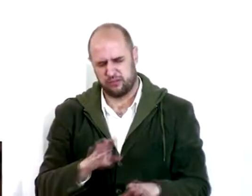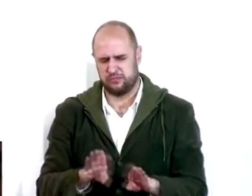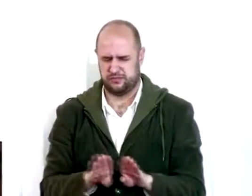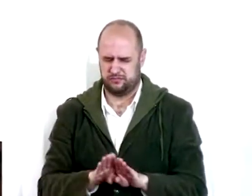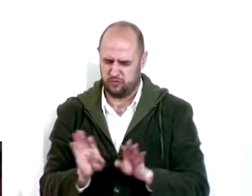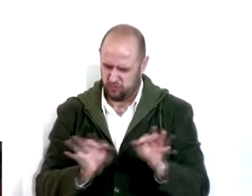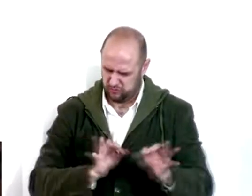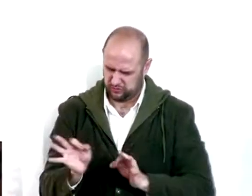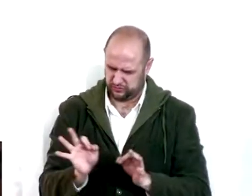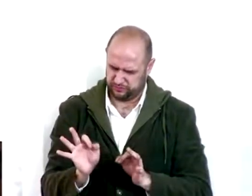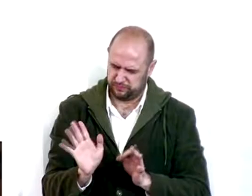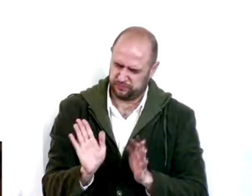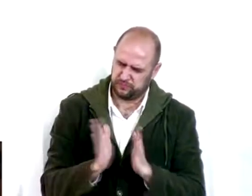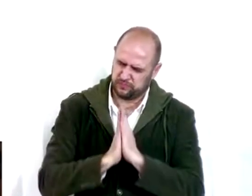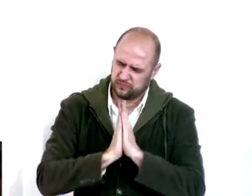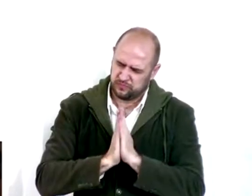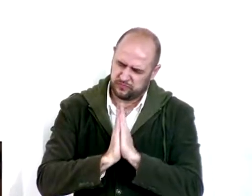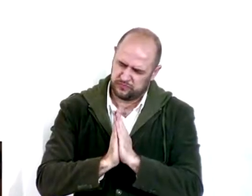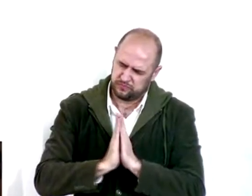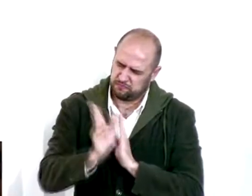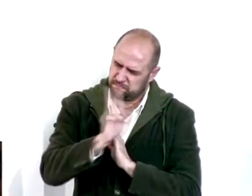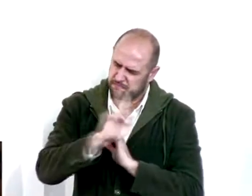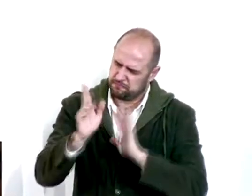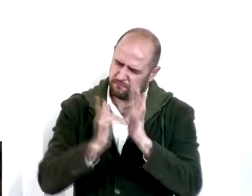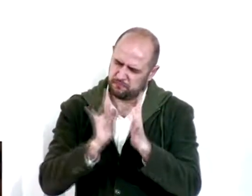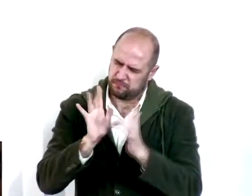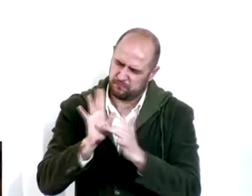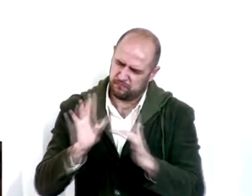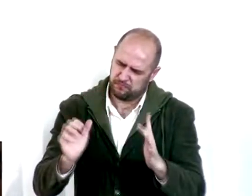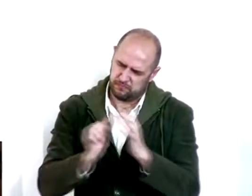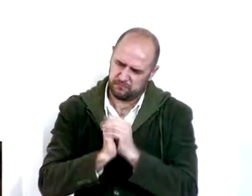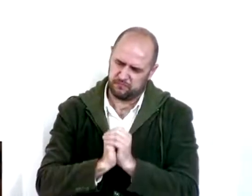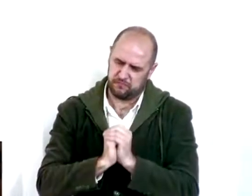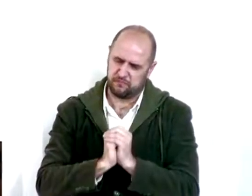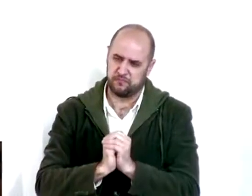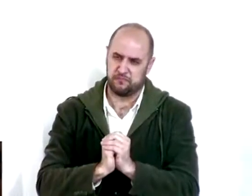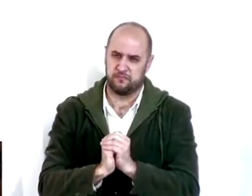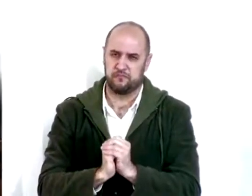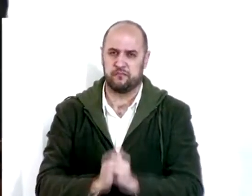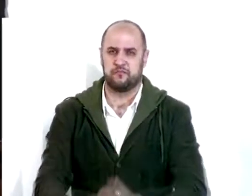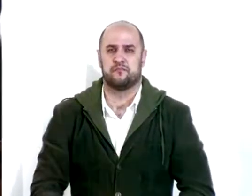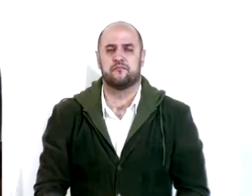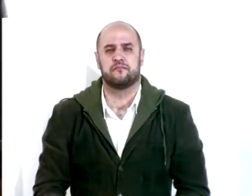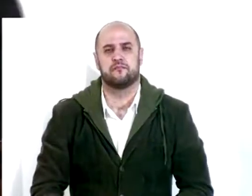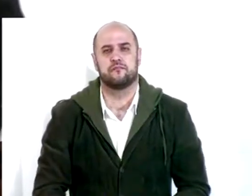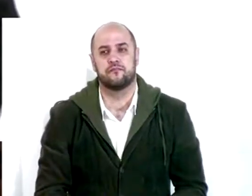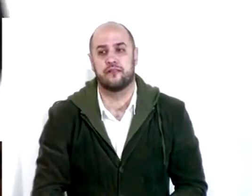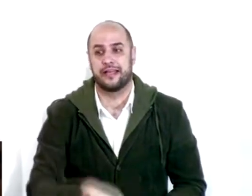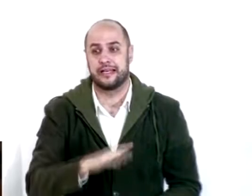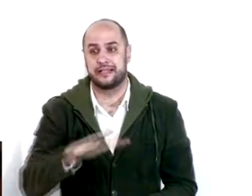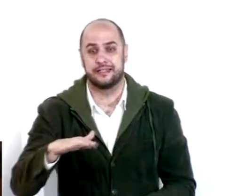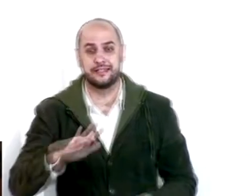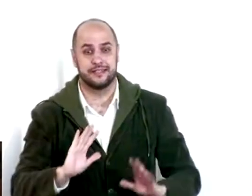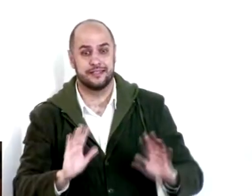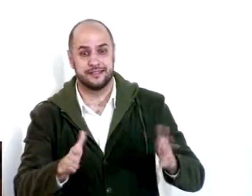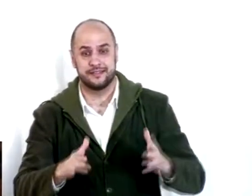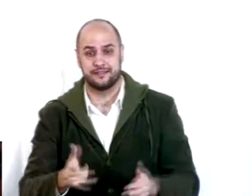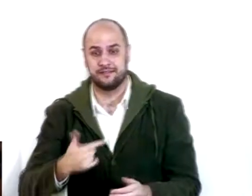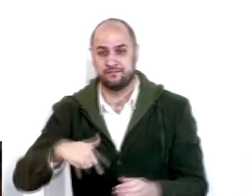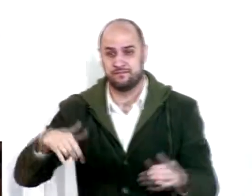Essa é a nossa oração e a fazemos no nome de Jesus. Amém. As nossas crianças